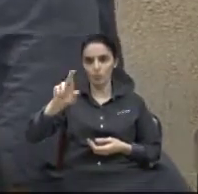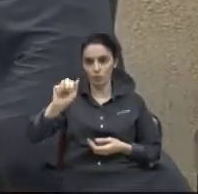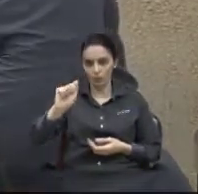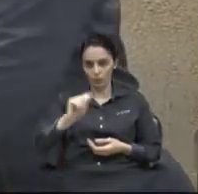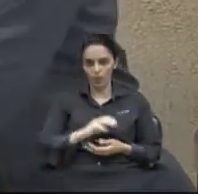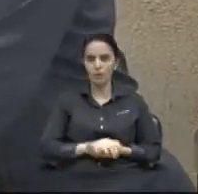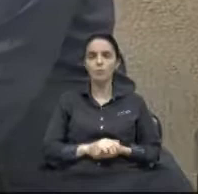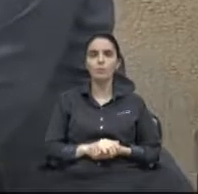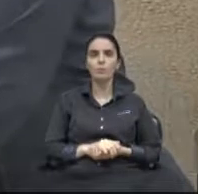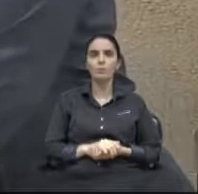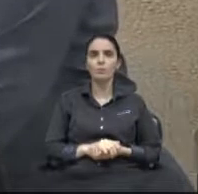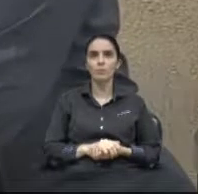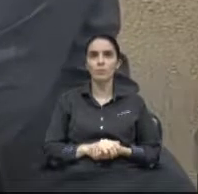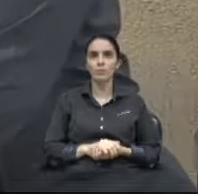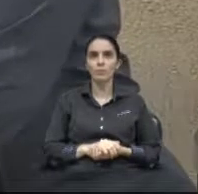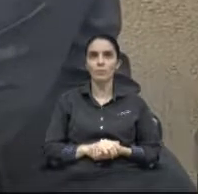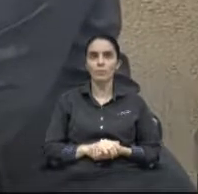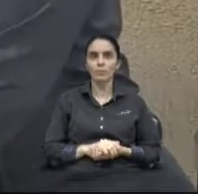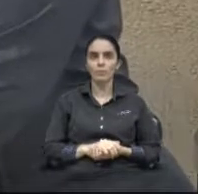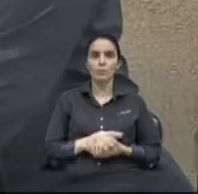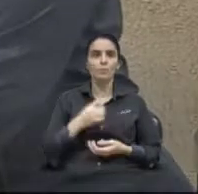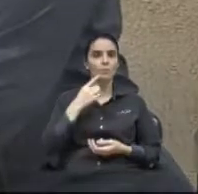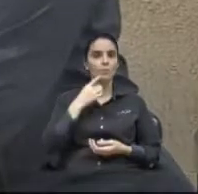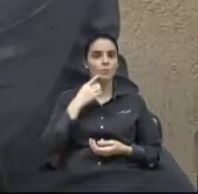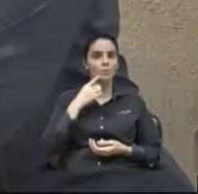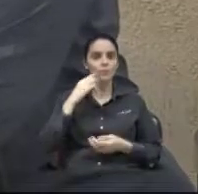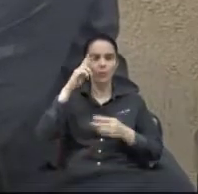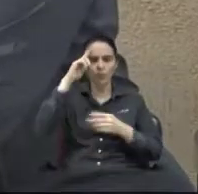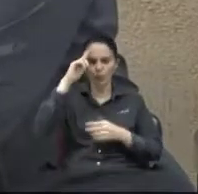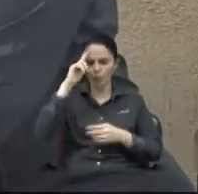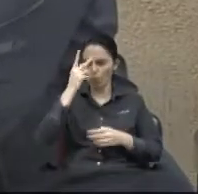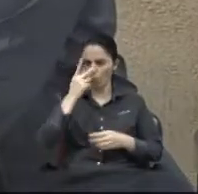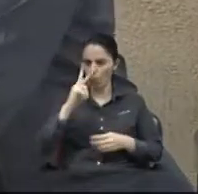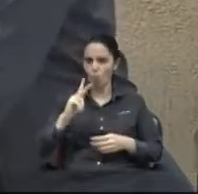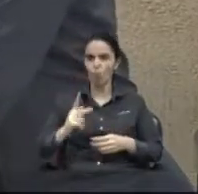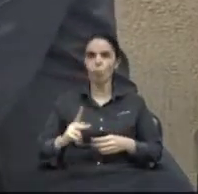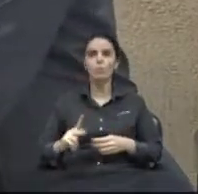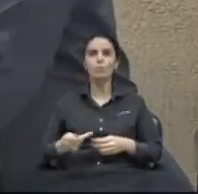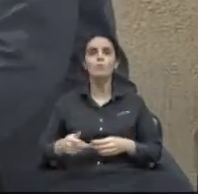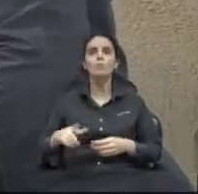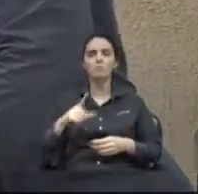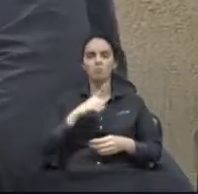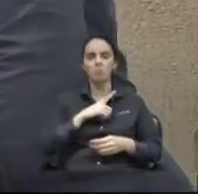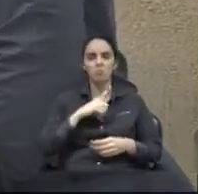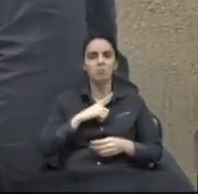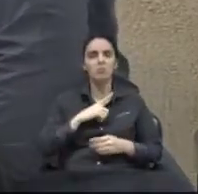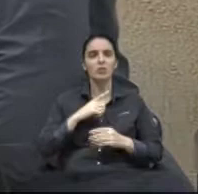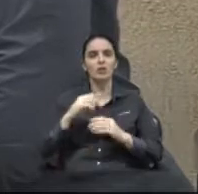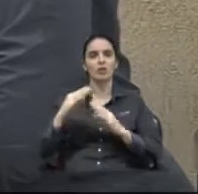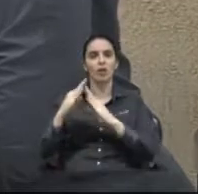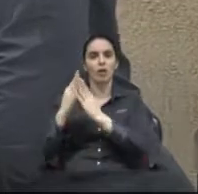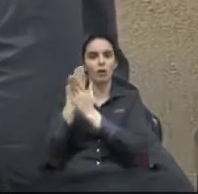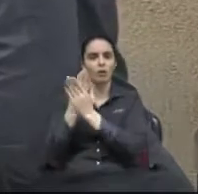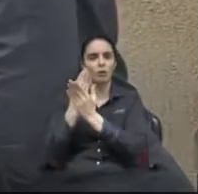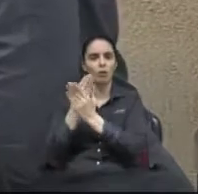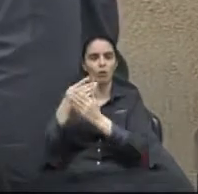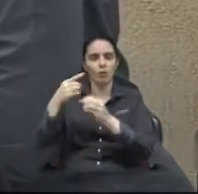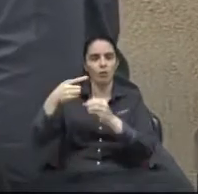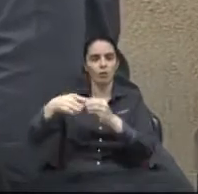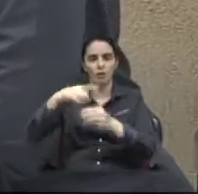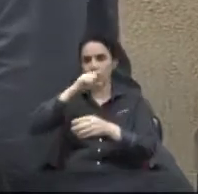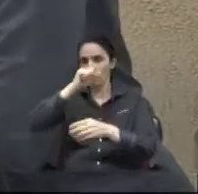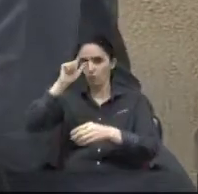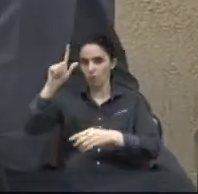pra nós é uma honra da escola de limeira uma mulher principalmente isso ter uma mulher